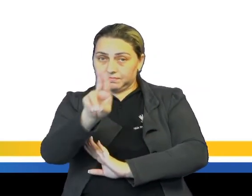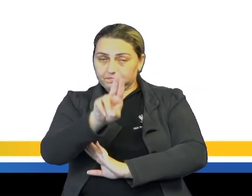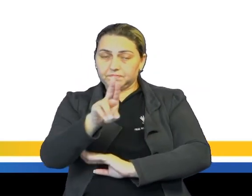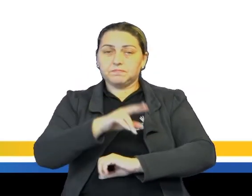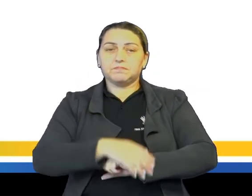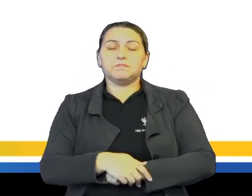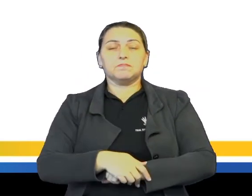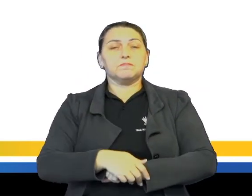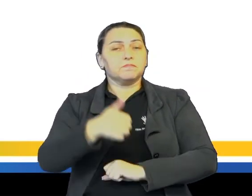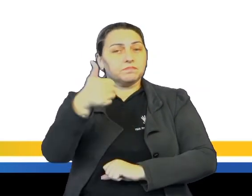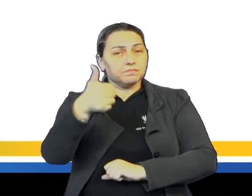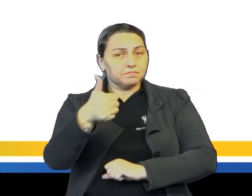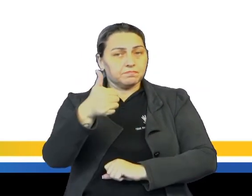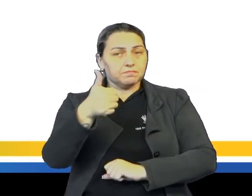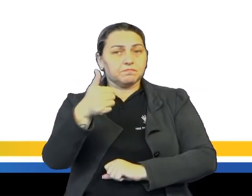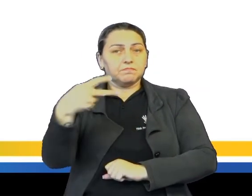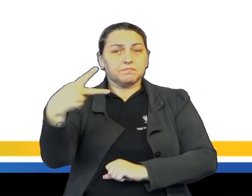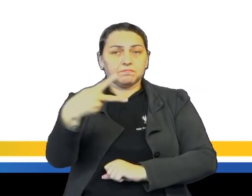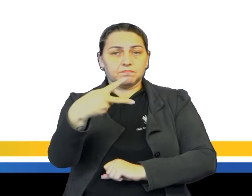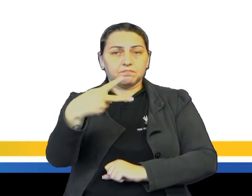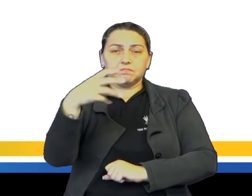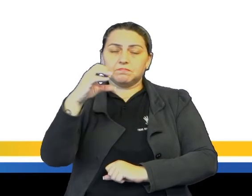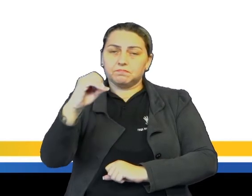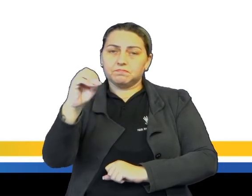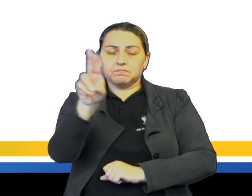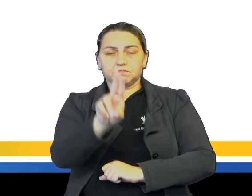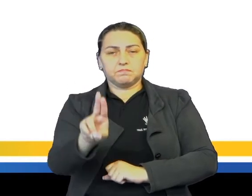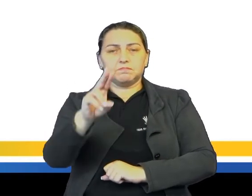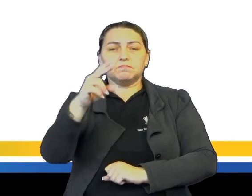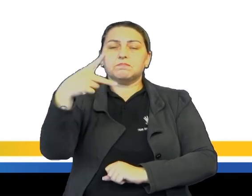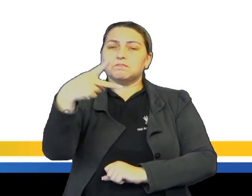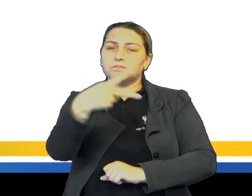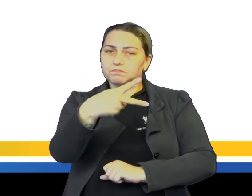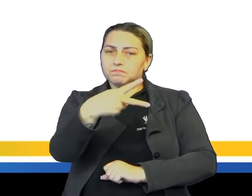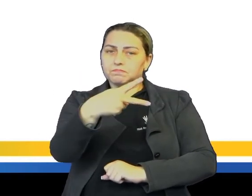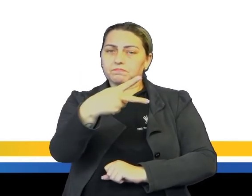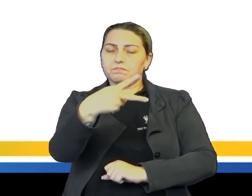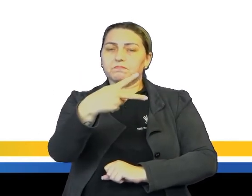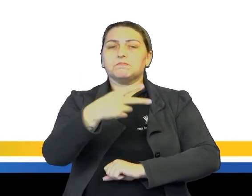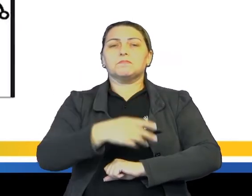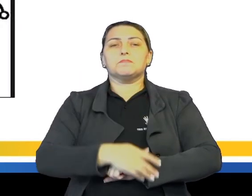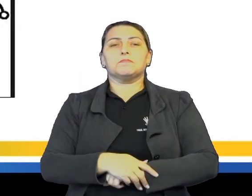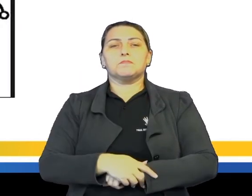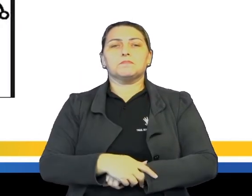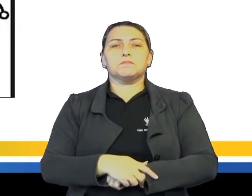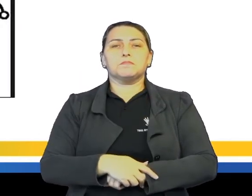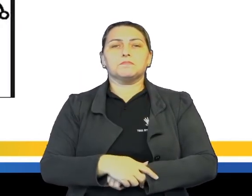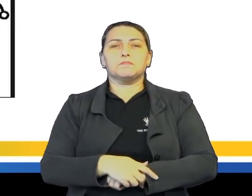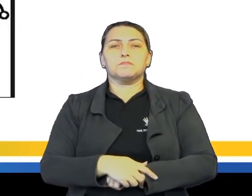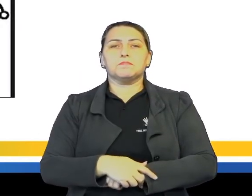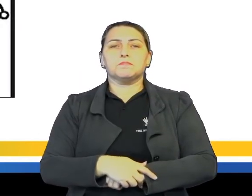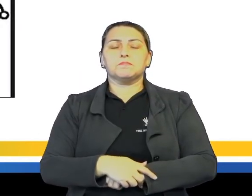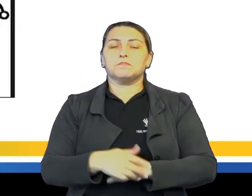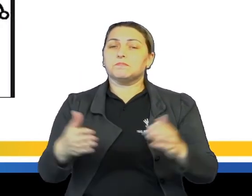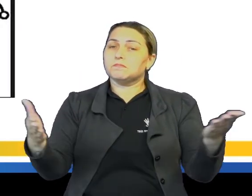esse. O 1 é maior que o 0, então você usa o símbolo de maior.